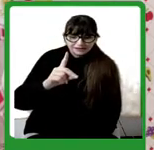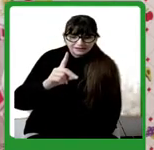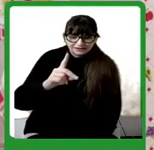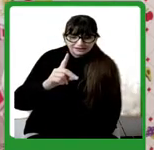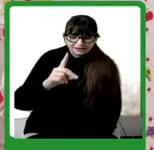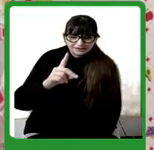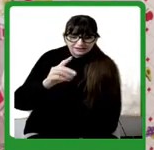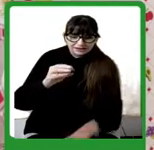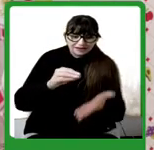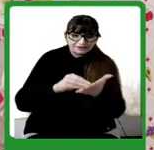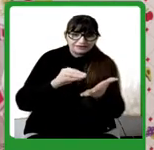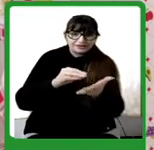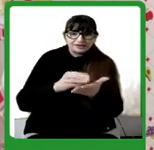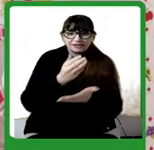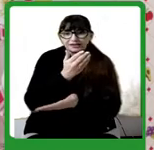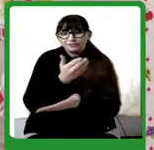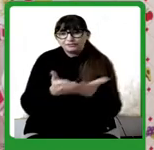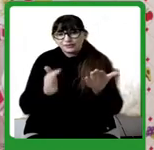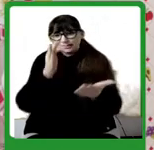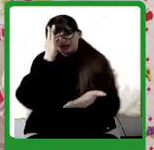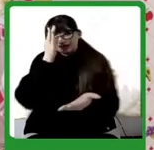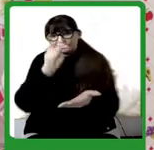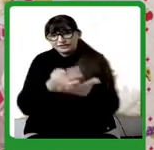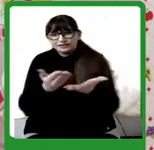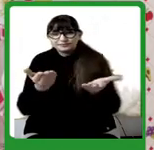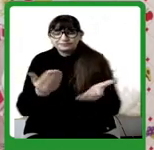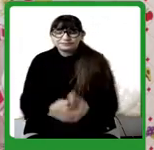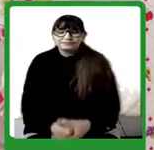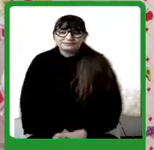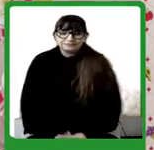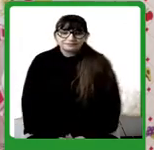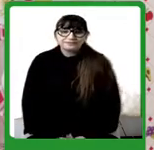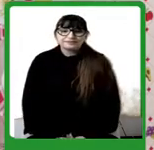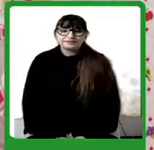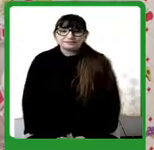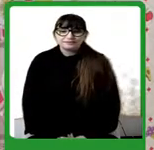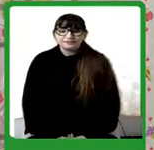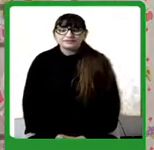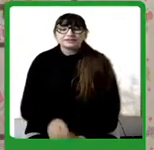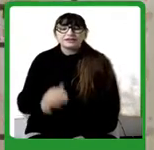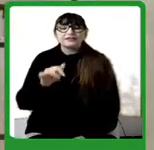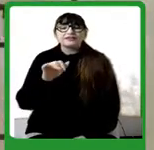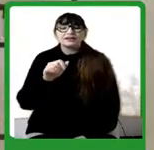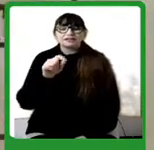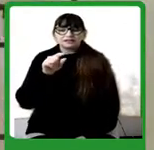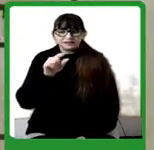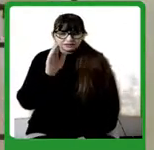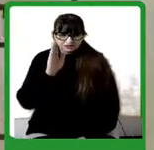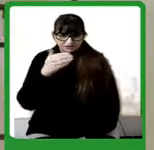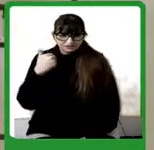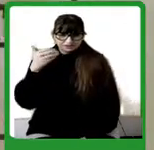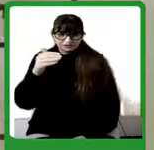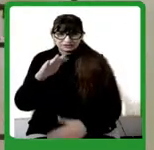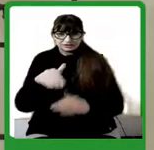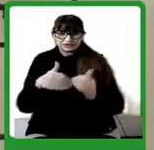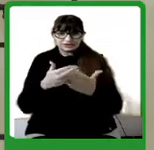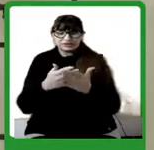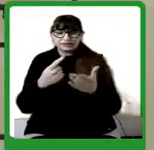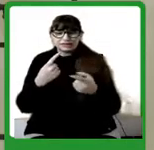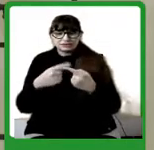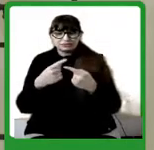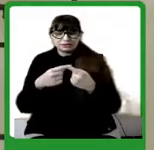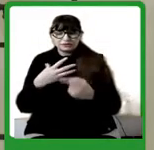santo perde a fé também, ele querido. Franklin, Dona Maria, a senhora já teve que ir na escola porque o Badinha aprontou